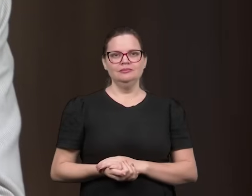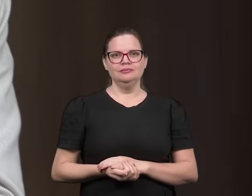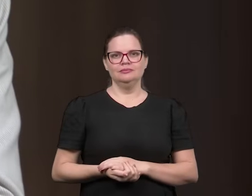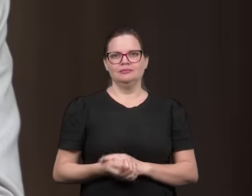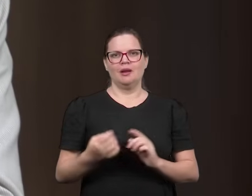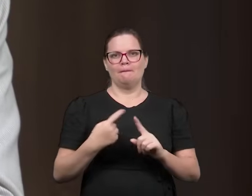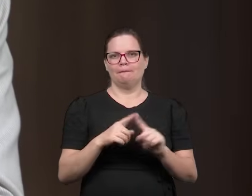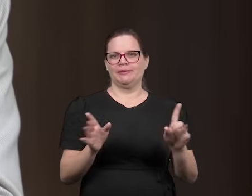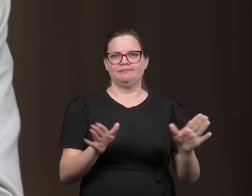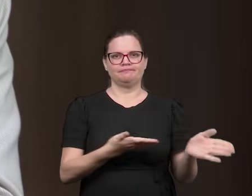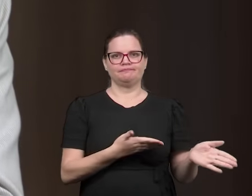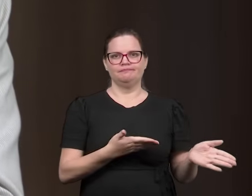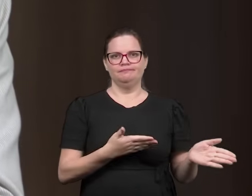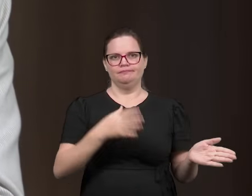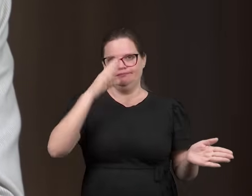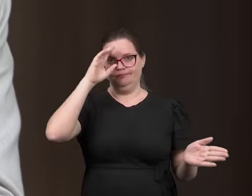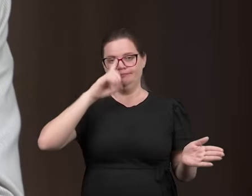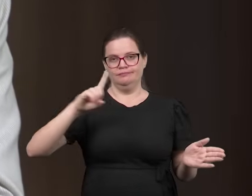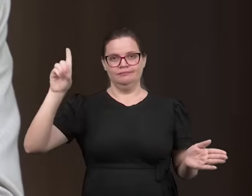fora da presença do Senhor.